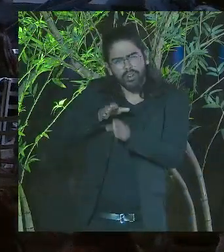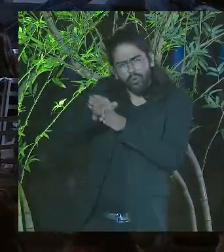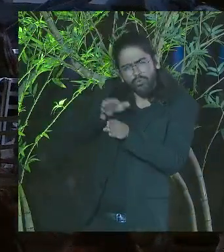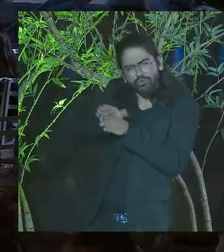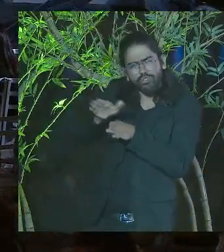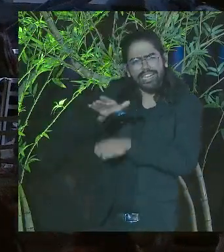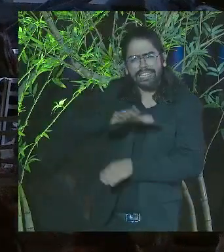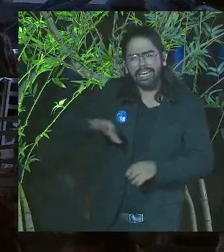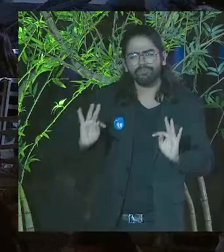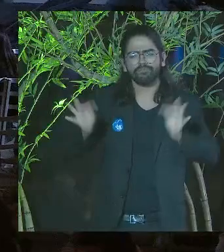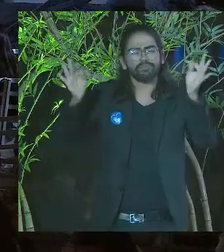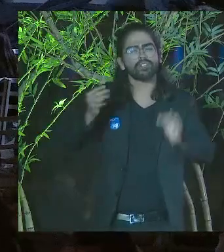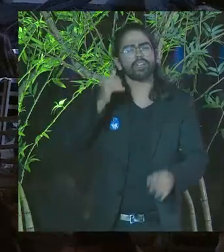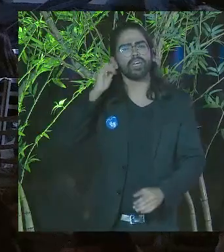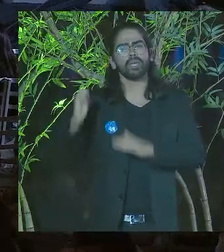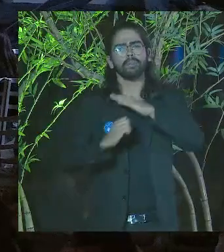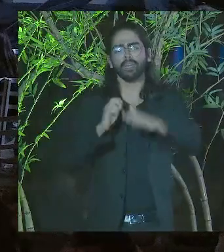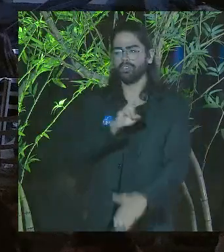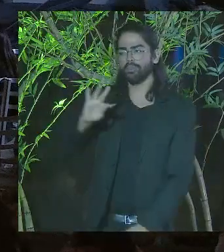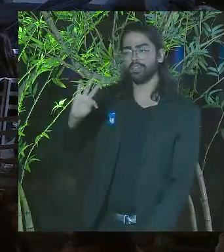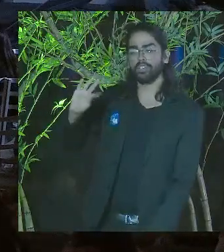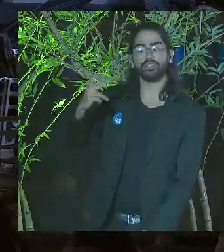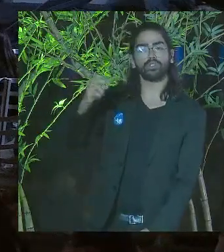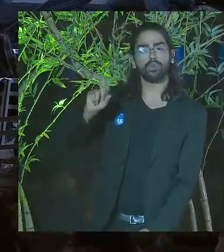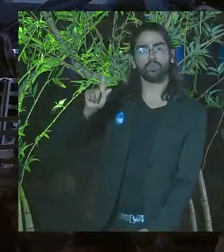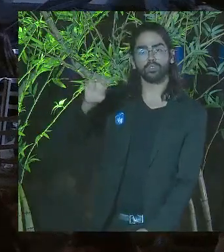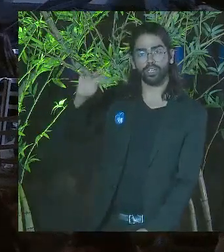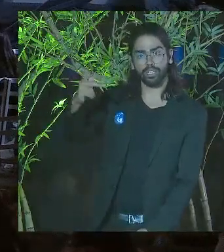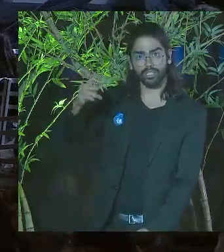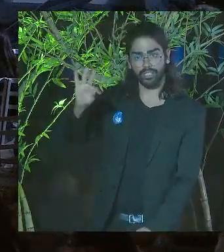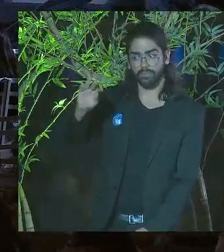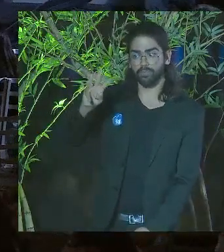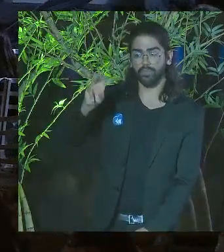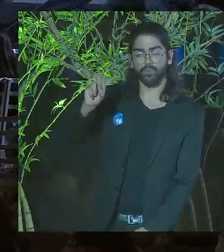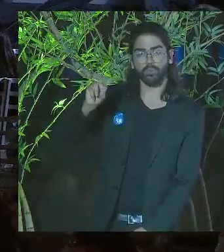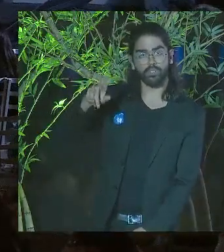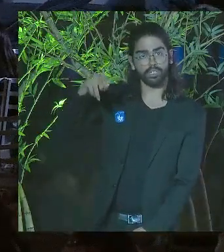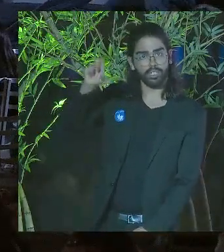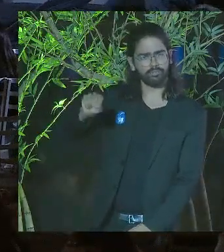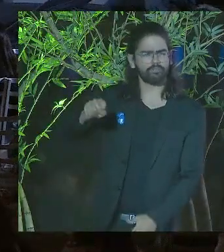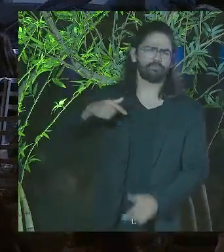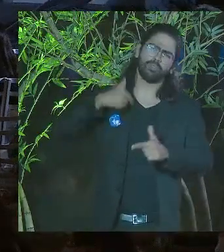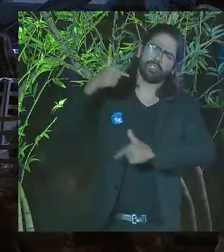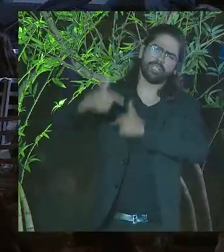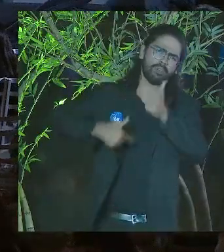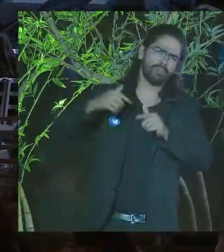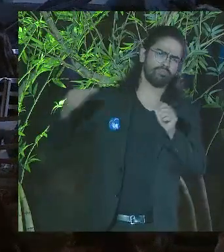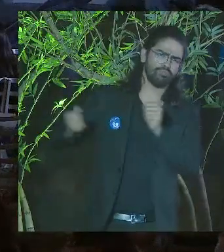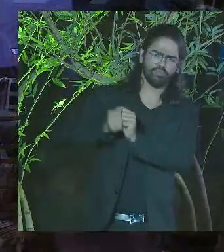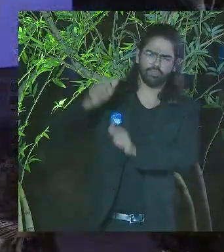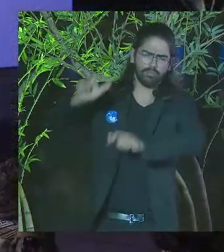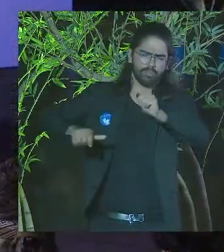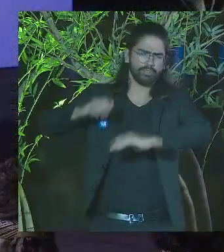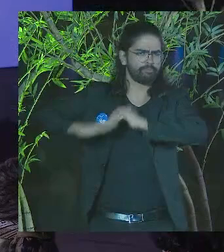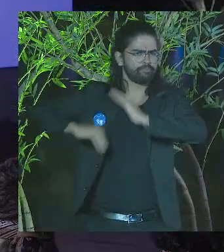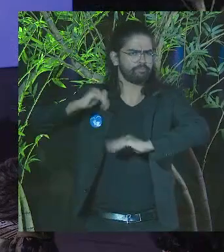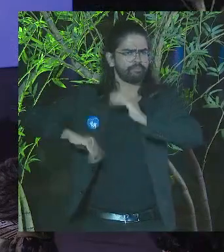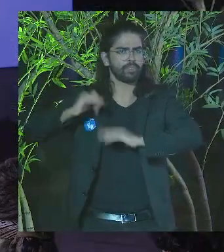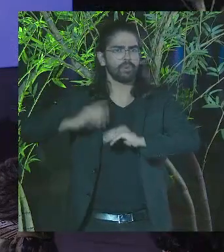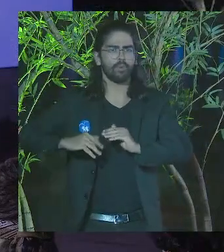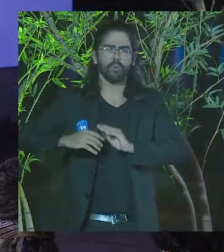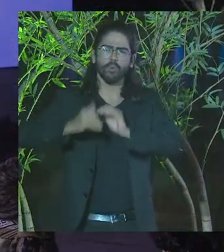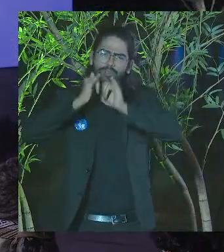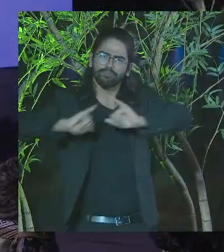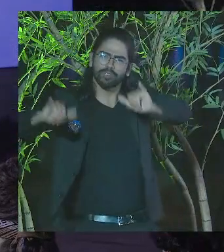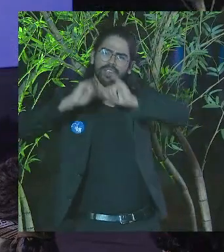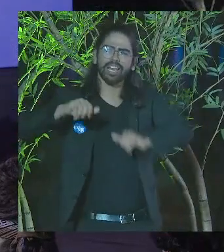do mundo, que é a ThoughtWorks, que pioneira em agilidade, trabalha com pessoas que escreveram o Manifesto Ágil. E aí